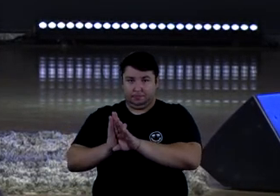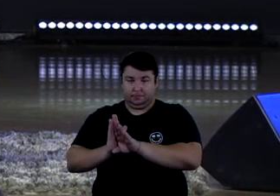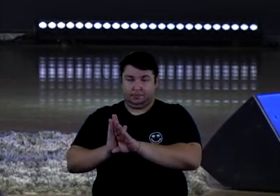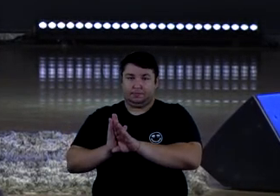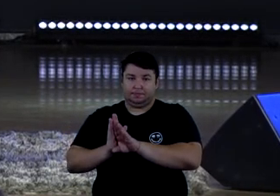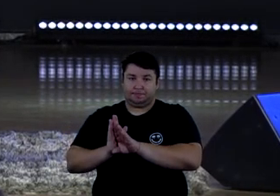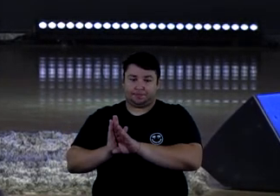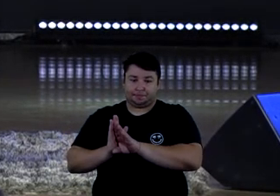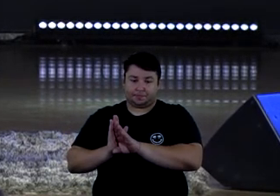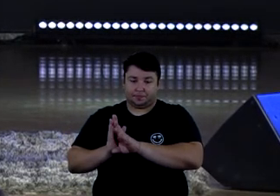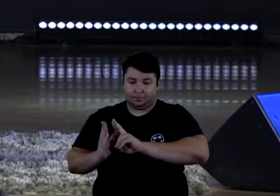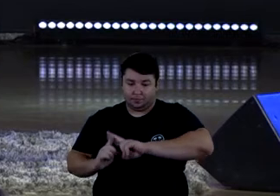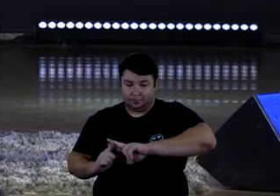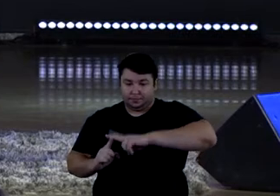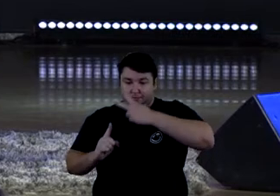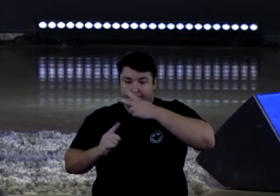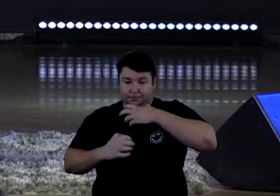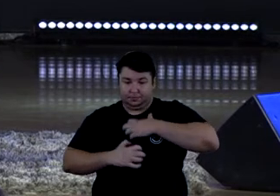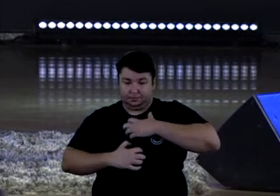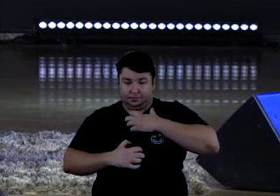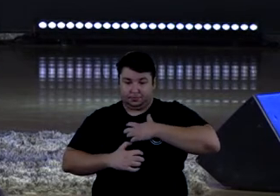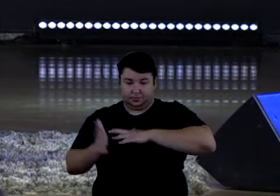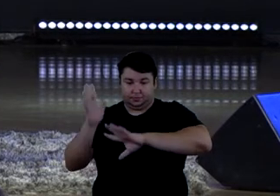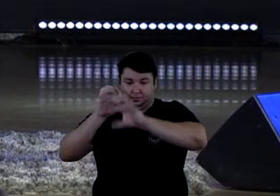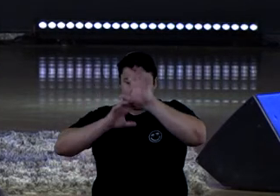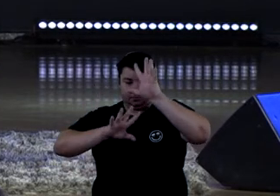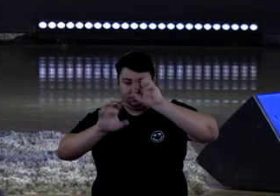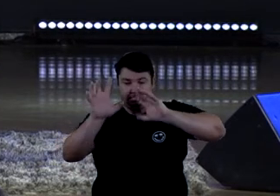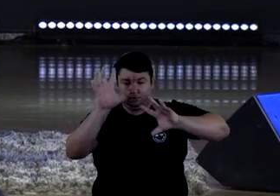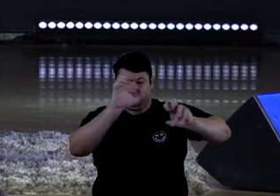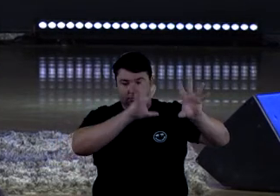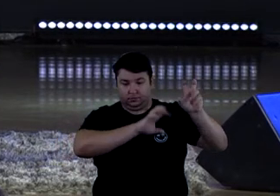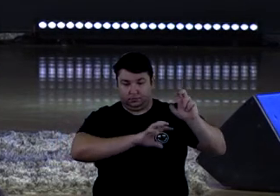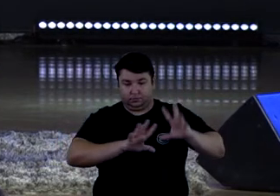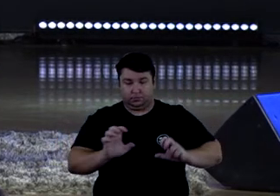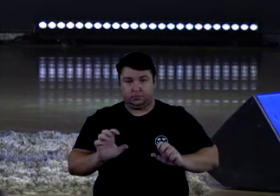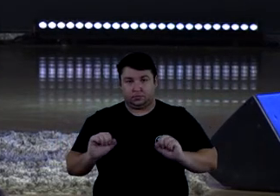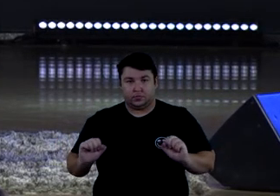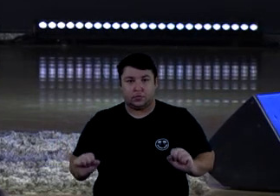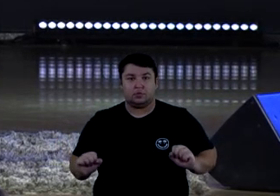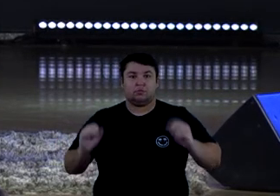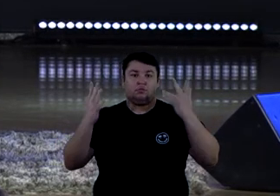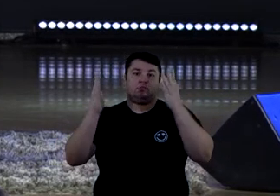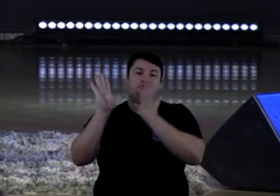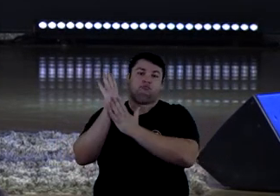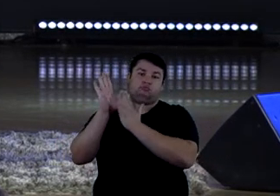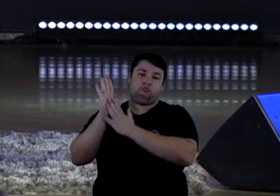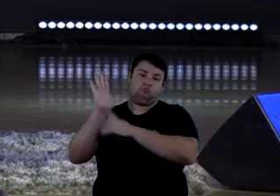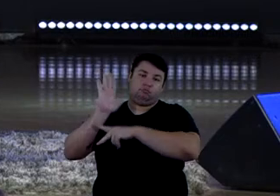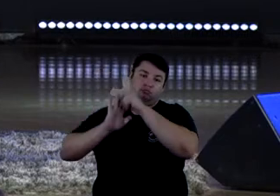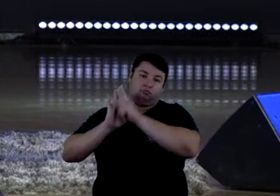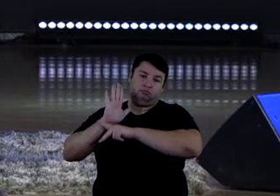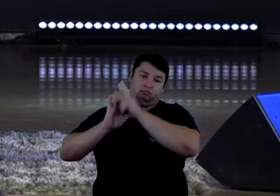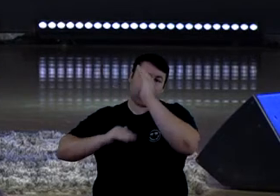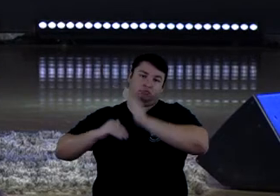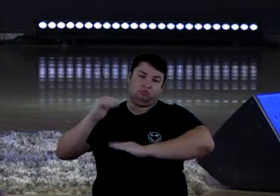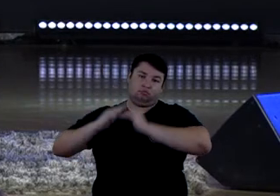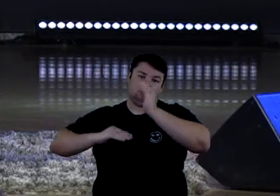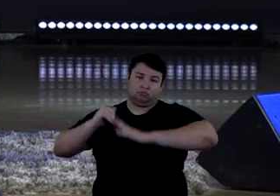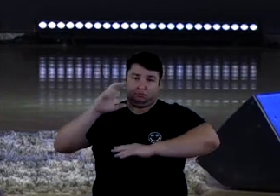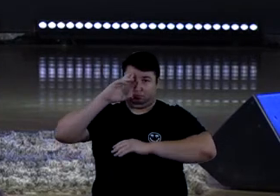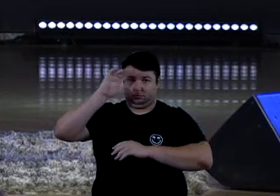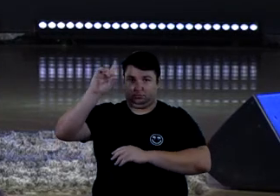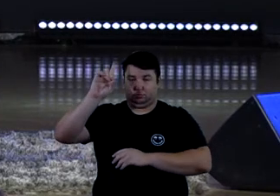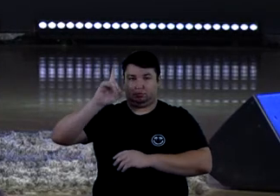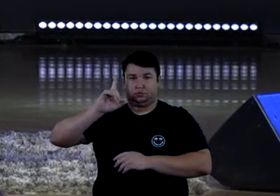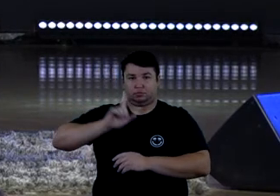recurso, multiplicado de maneira sobrenatural, ao cumprimento de planos, propósitos e ações que o Senhor tem